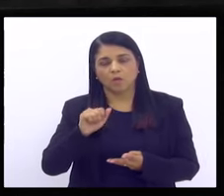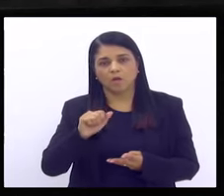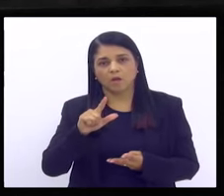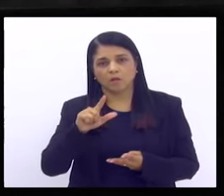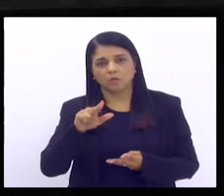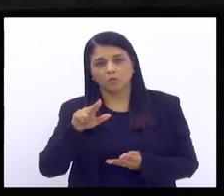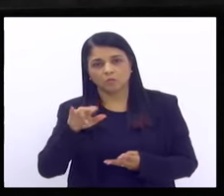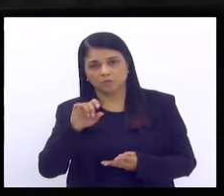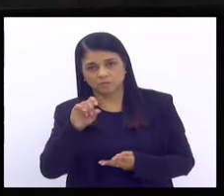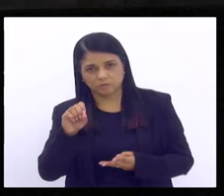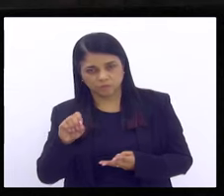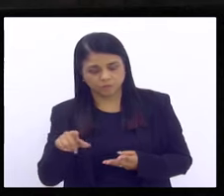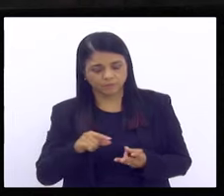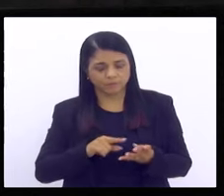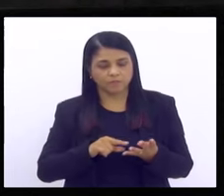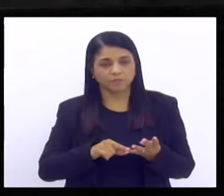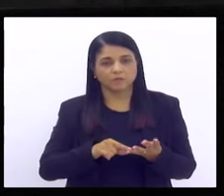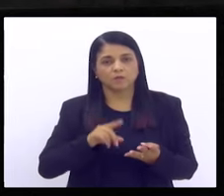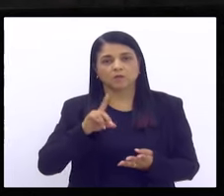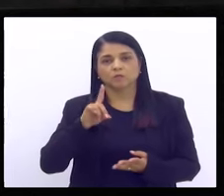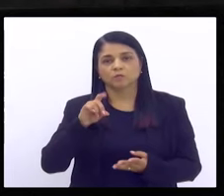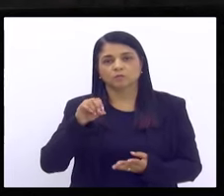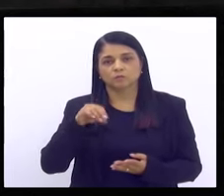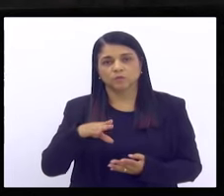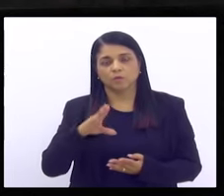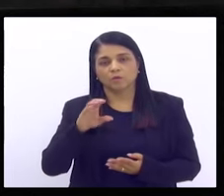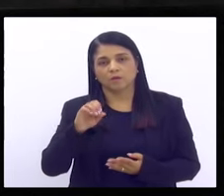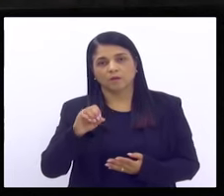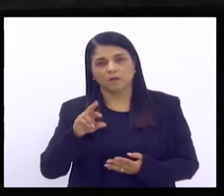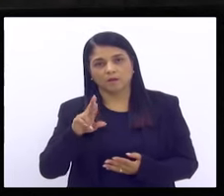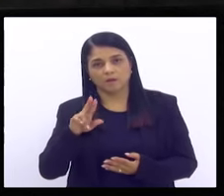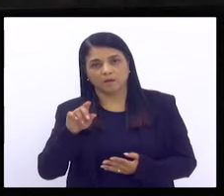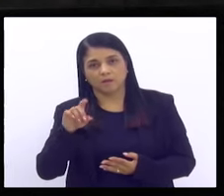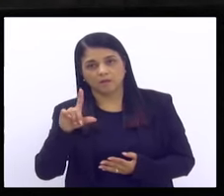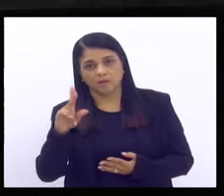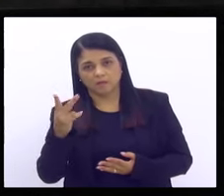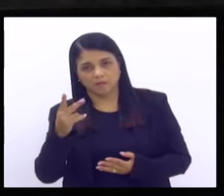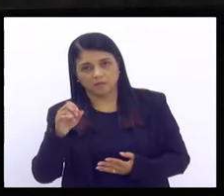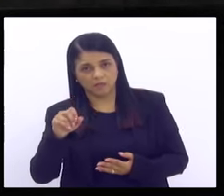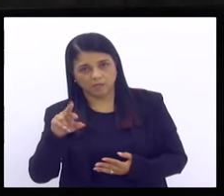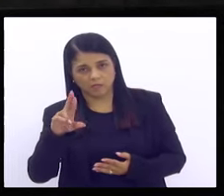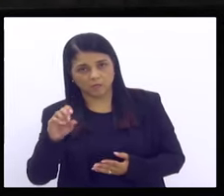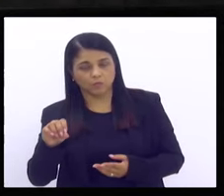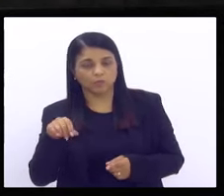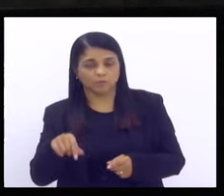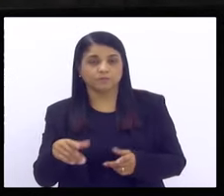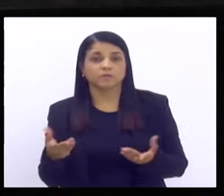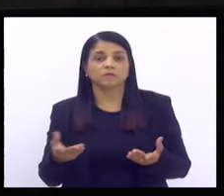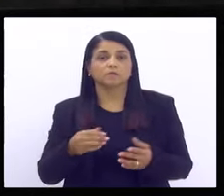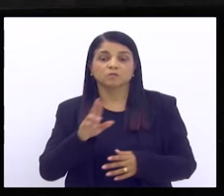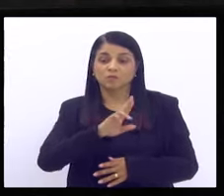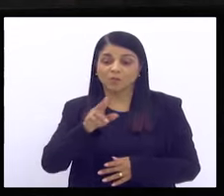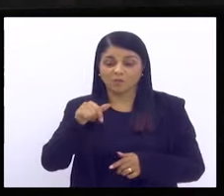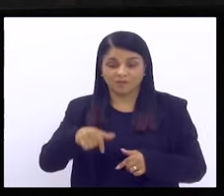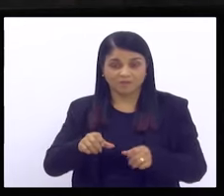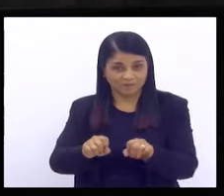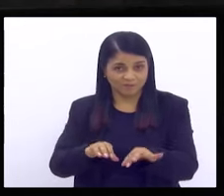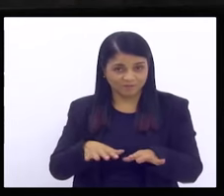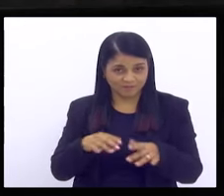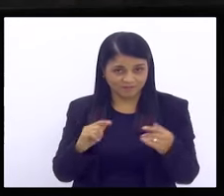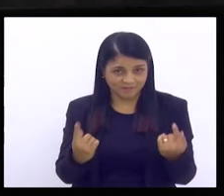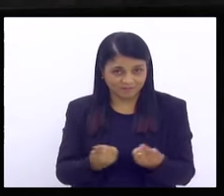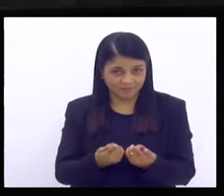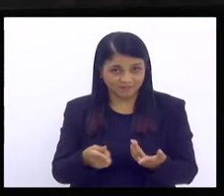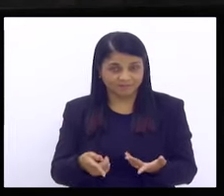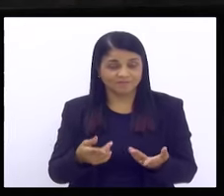Valdir Calheiro, que inclusive dá um título à nossa casa. Se nós tivermos uma votação